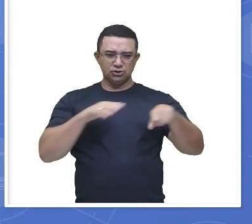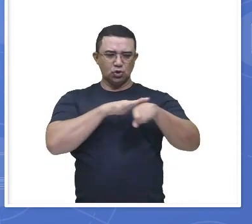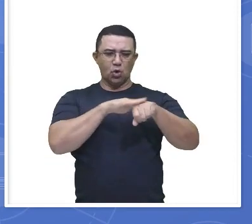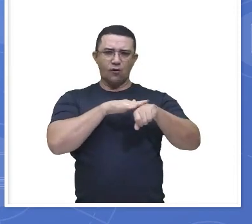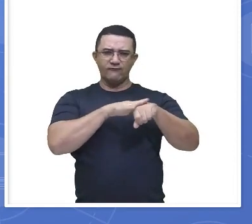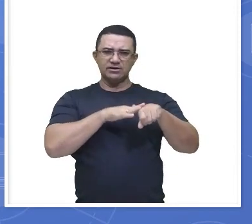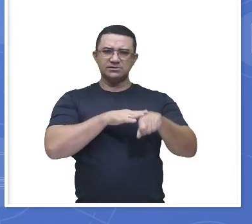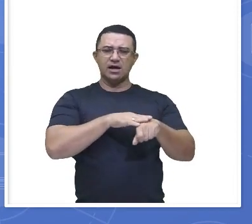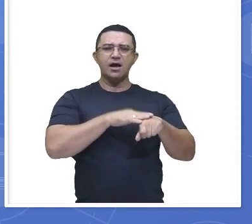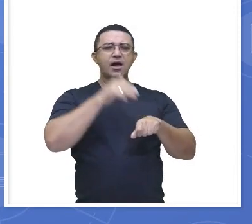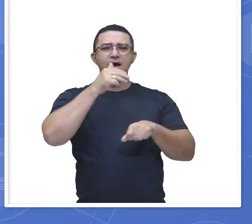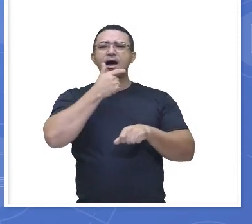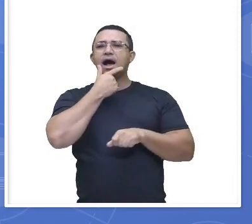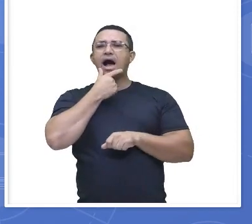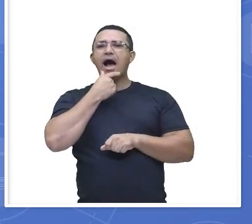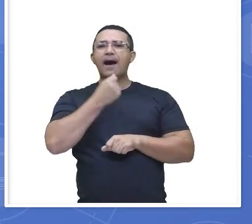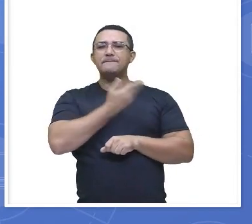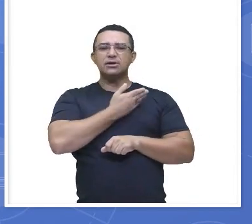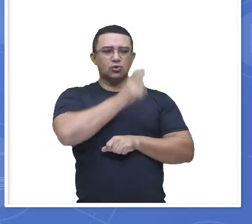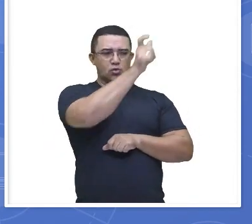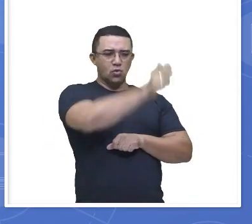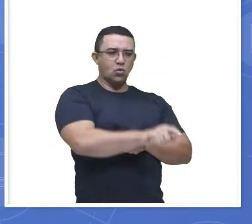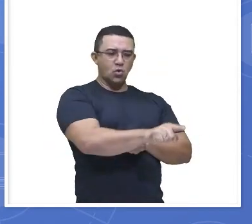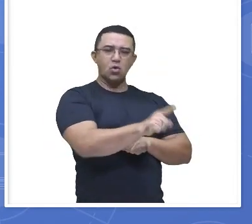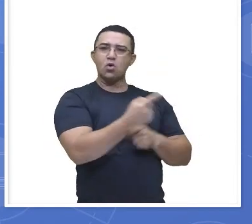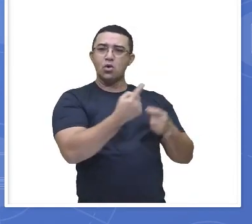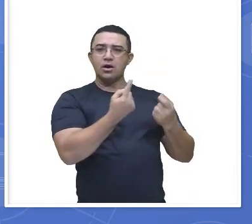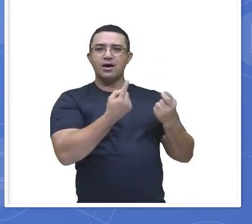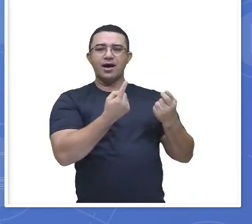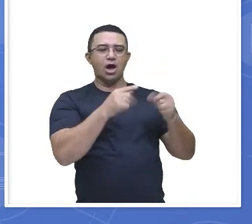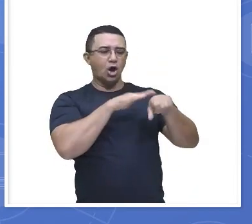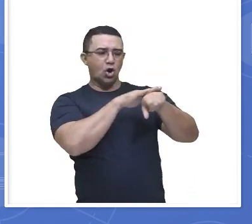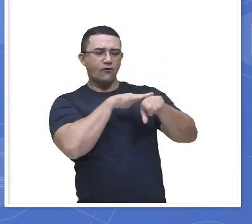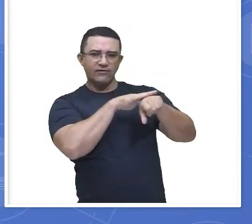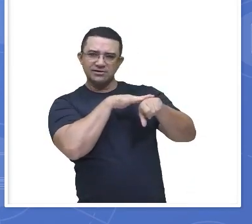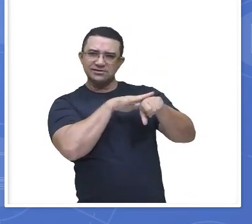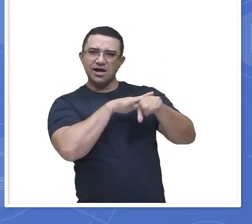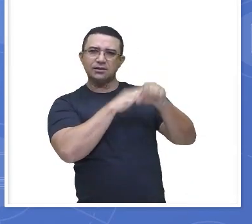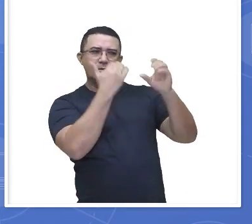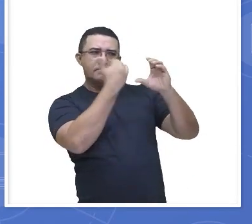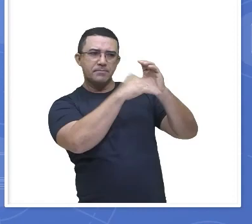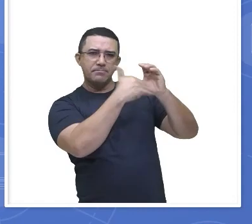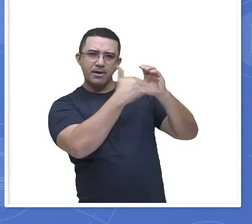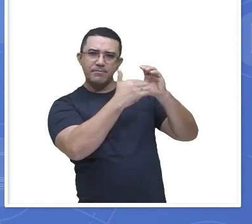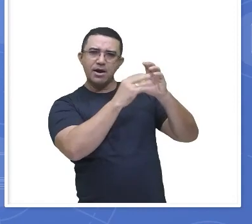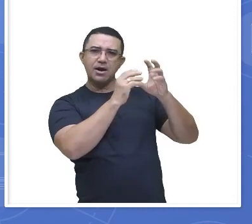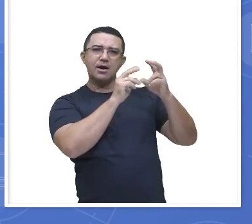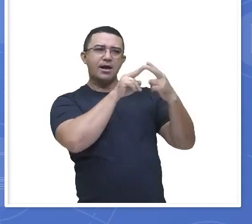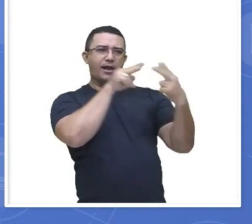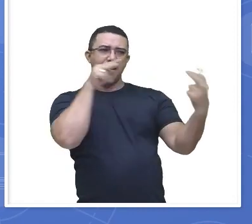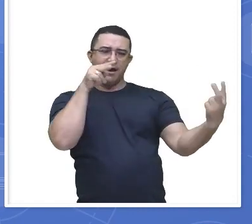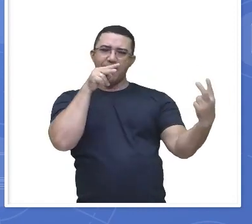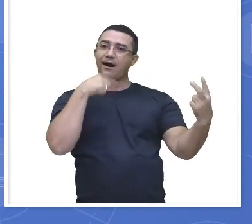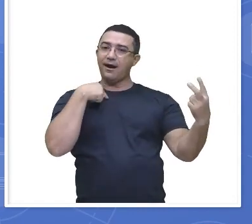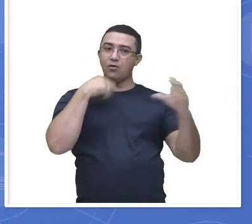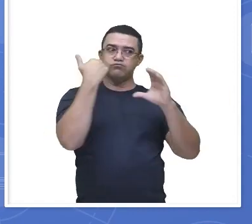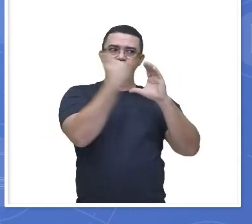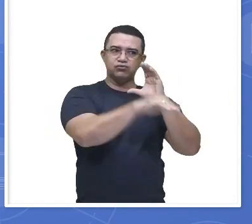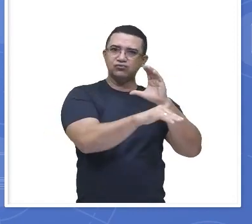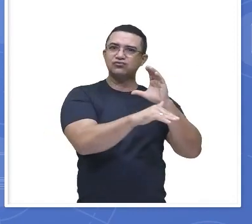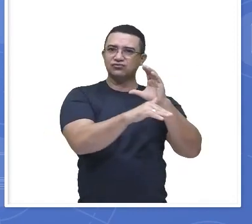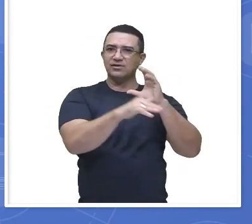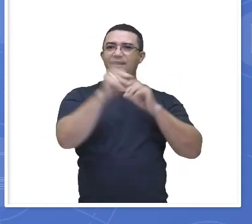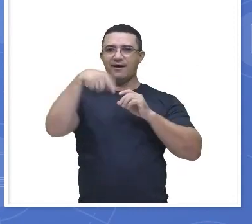aula, alguma coisa que a gente está combinando fazer, conversar online, aquela coisa toda, eu vou e faço mensagem instantânea.